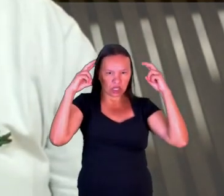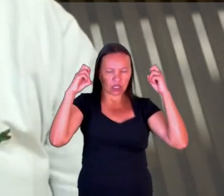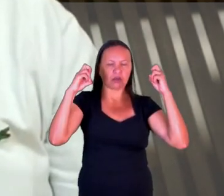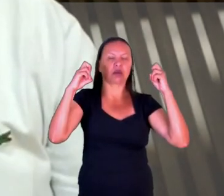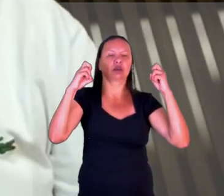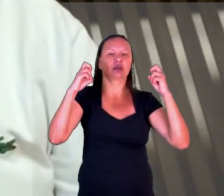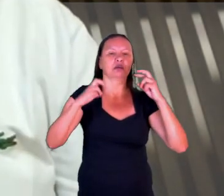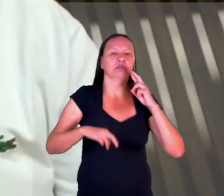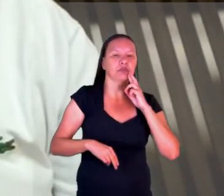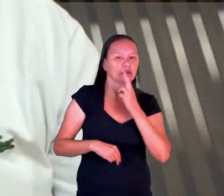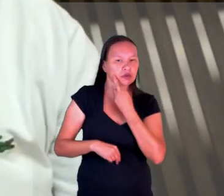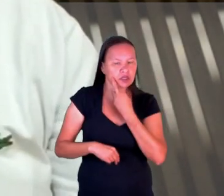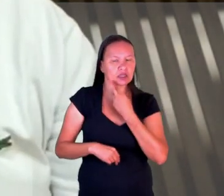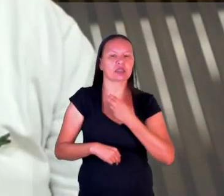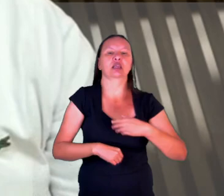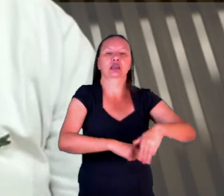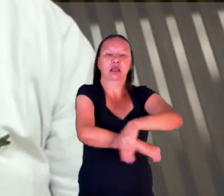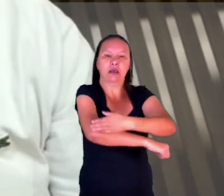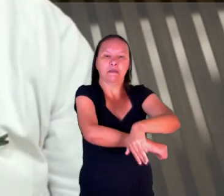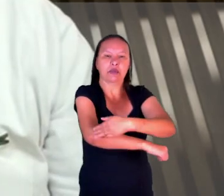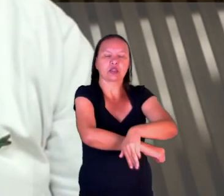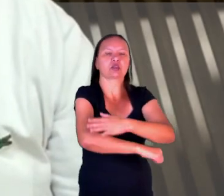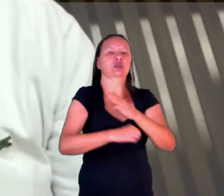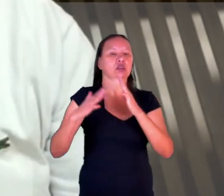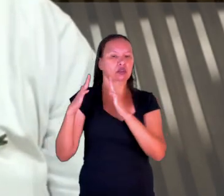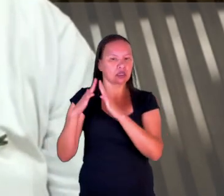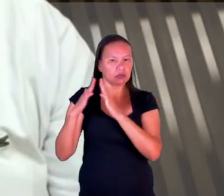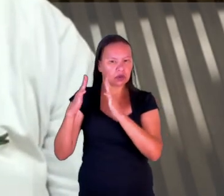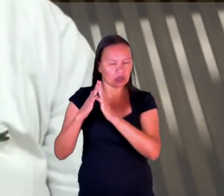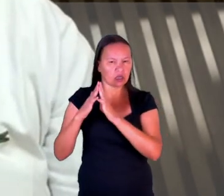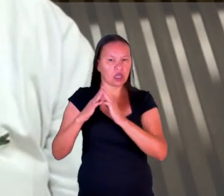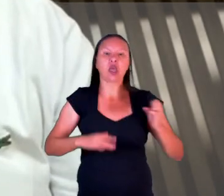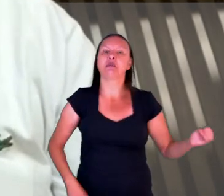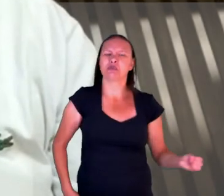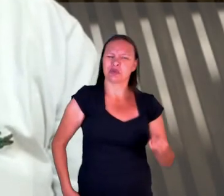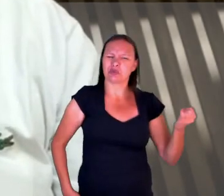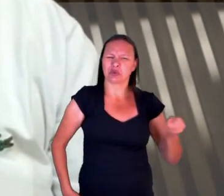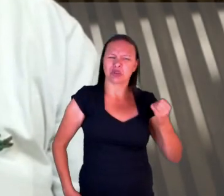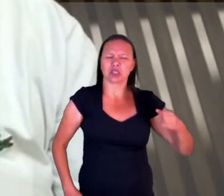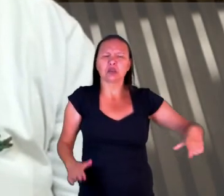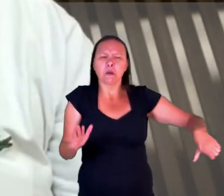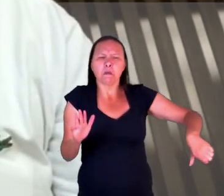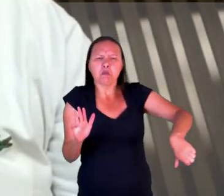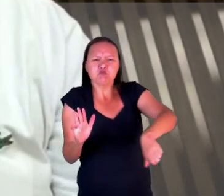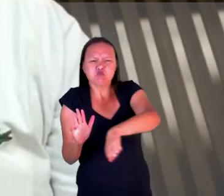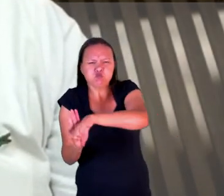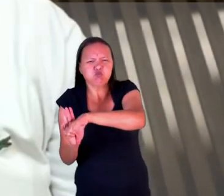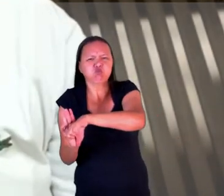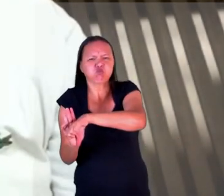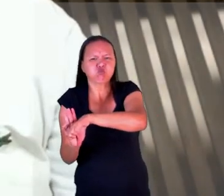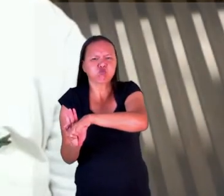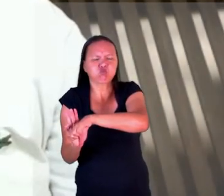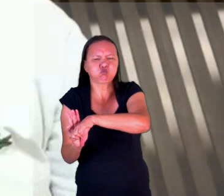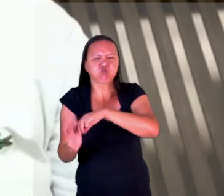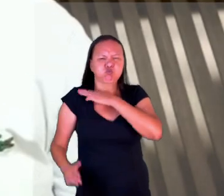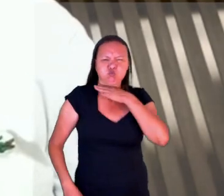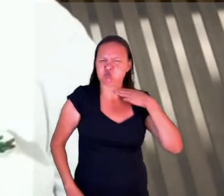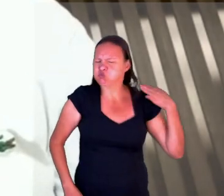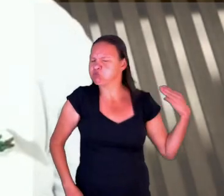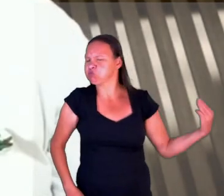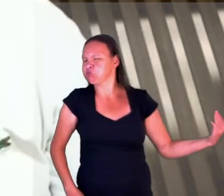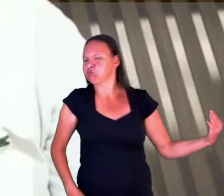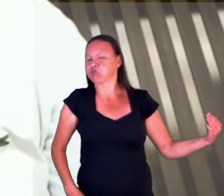rua ela tem sido uma constante e ela tem sido uma constante muito violenta nós temos visto e testemunhado assassinatos